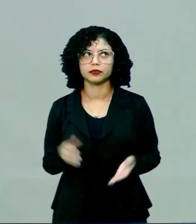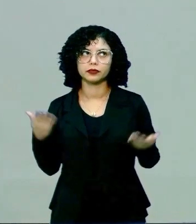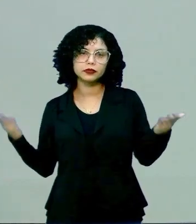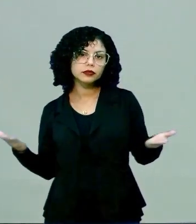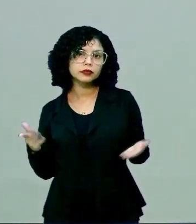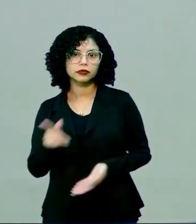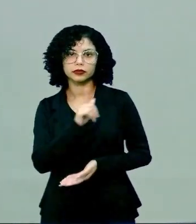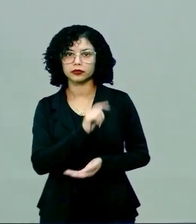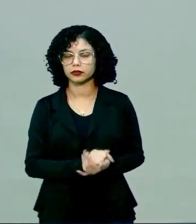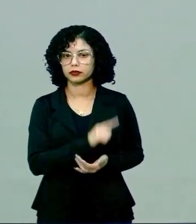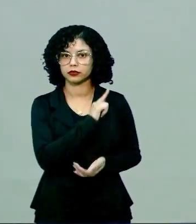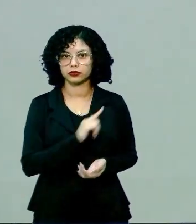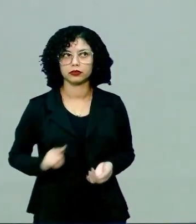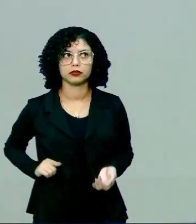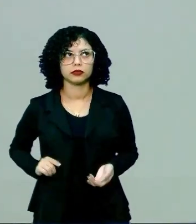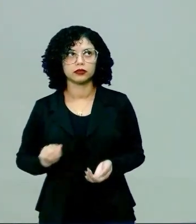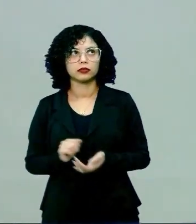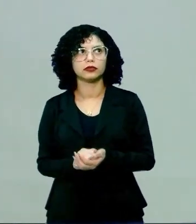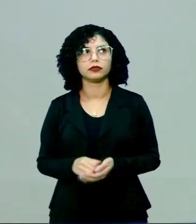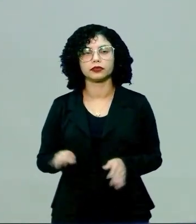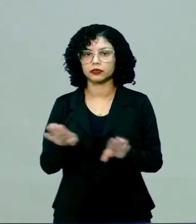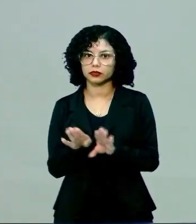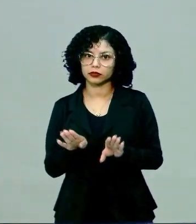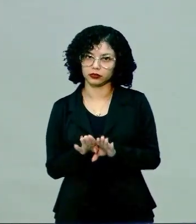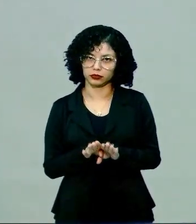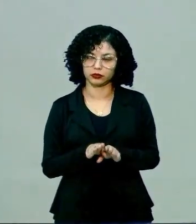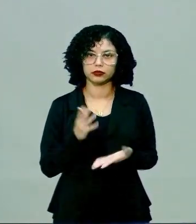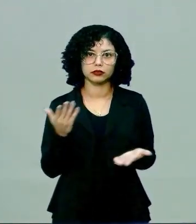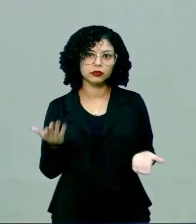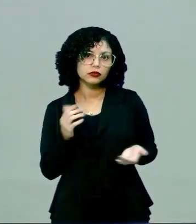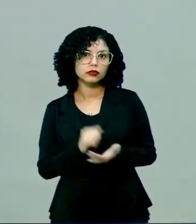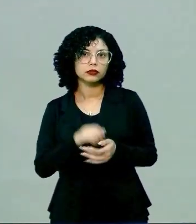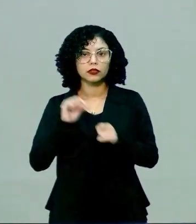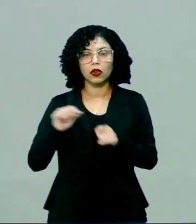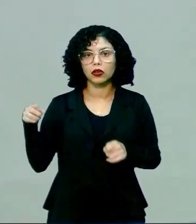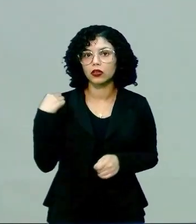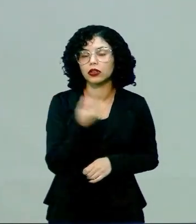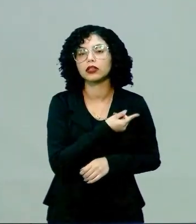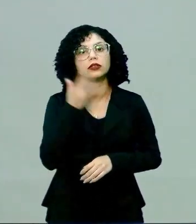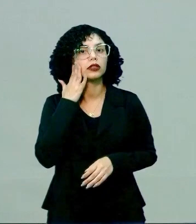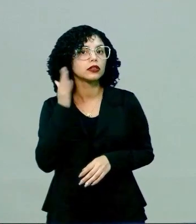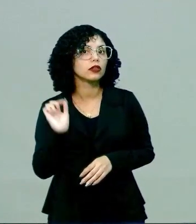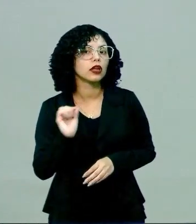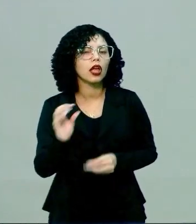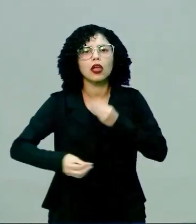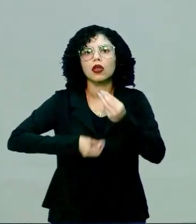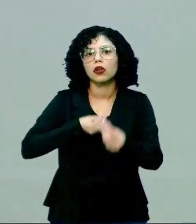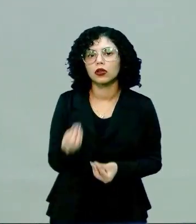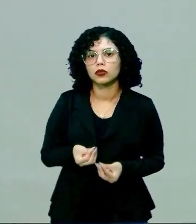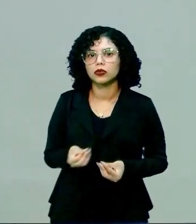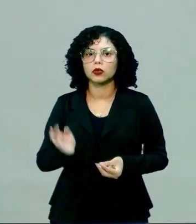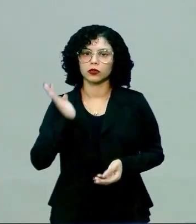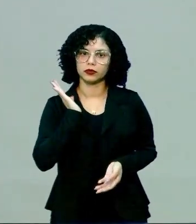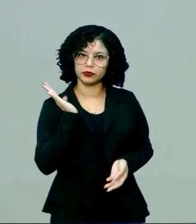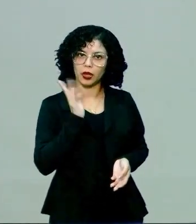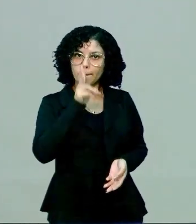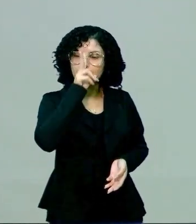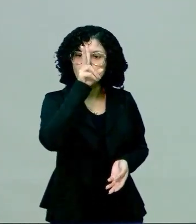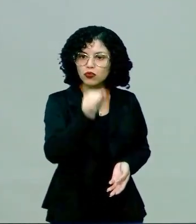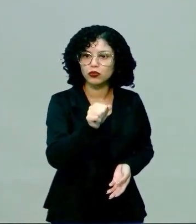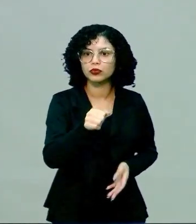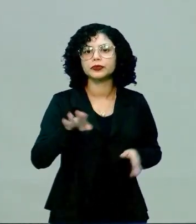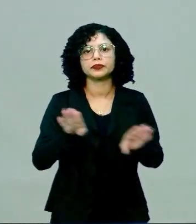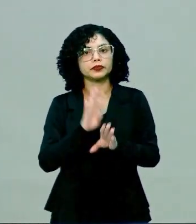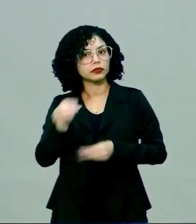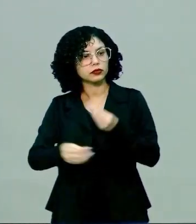Esse governo, gente, da República do Café com Leite, ele faz a gente entender como as elites tinham poder e